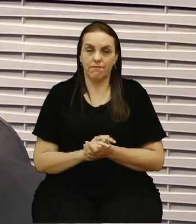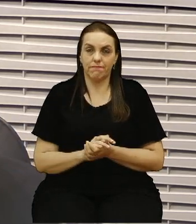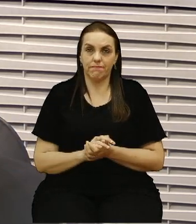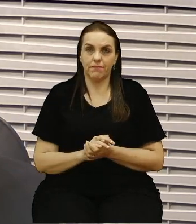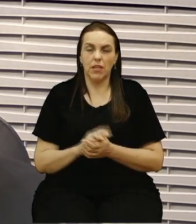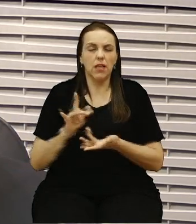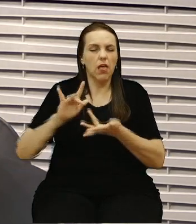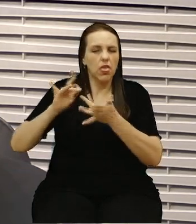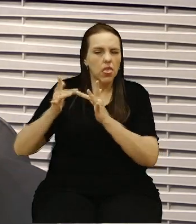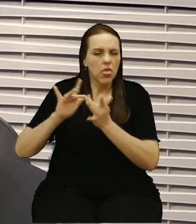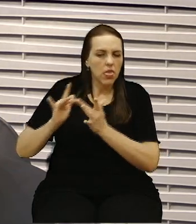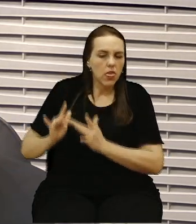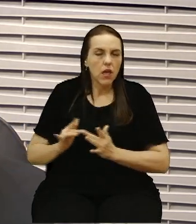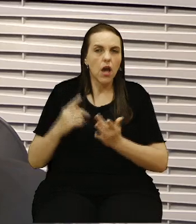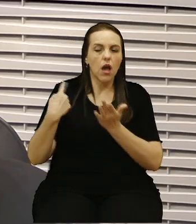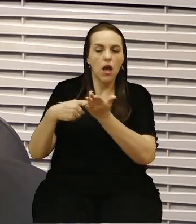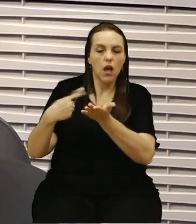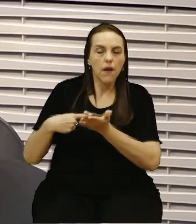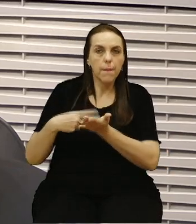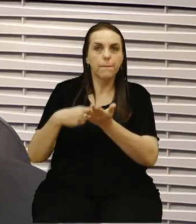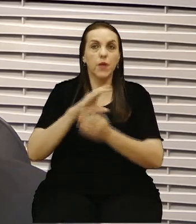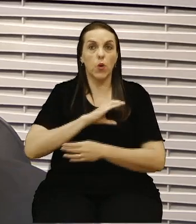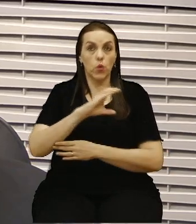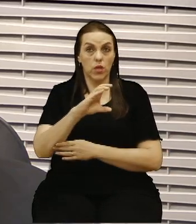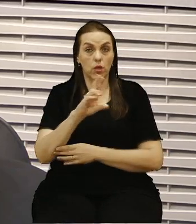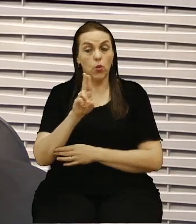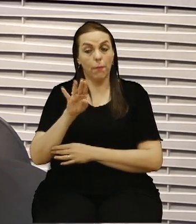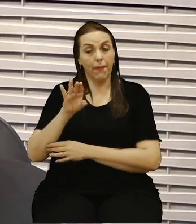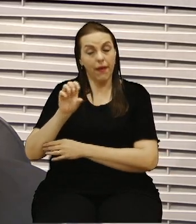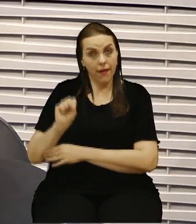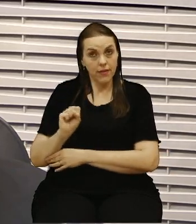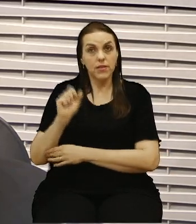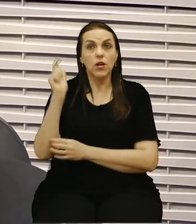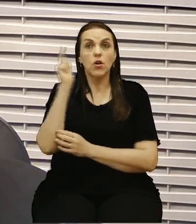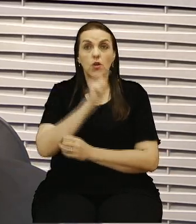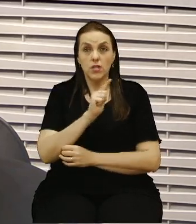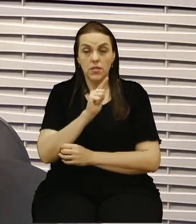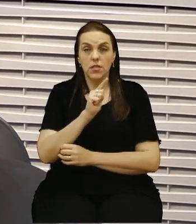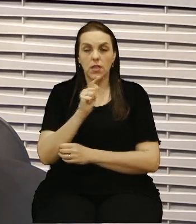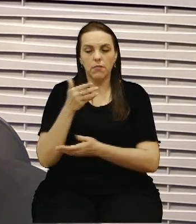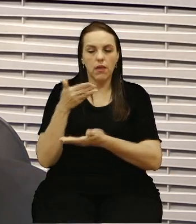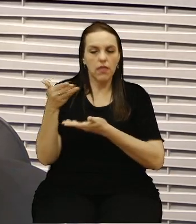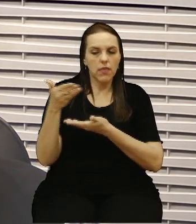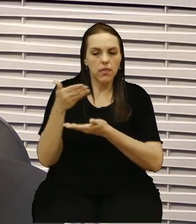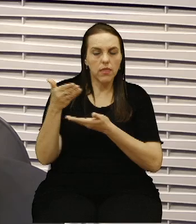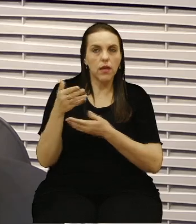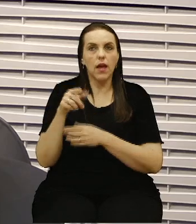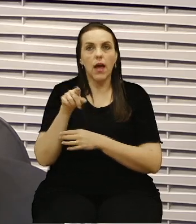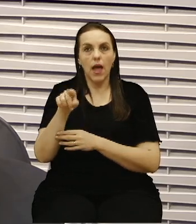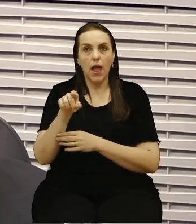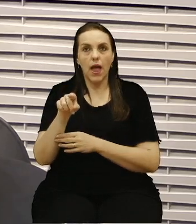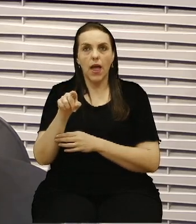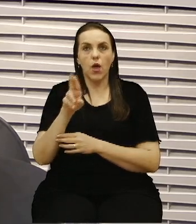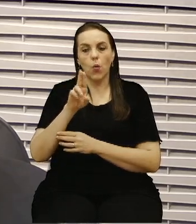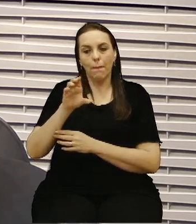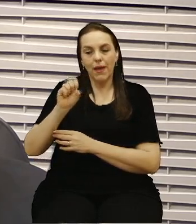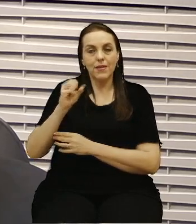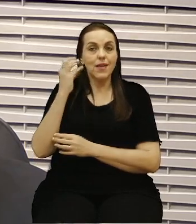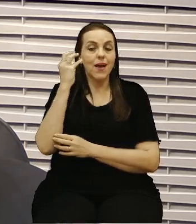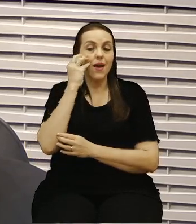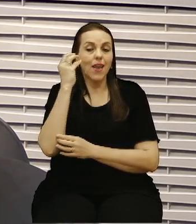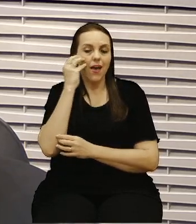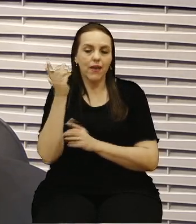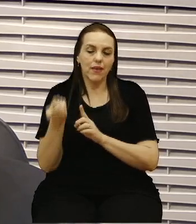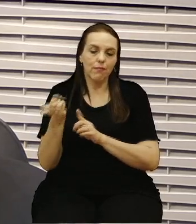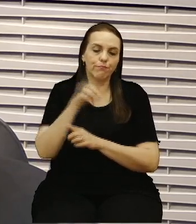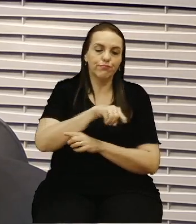articulação, né, juntamente com a coordenadora lá da UBS, foi conseguido para intermediar com o médico da UBS de Anarec para auxiliar